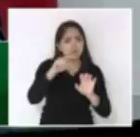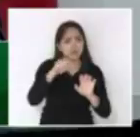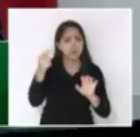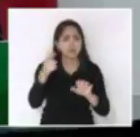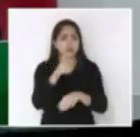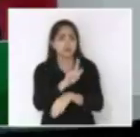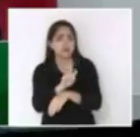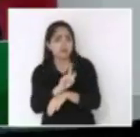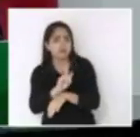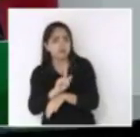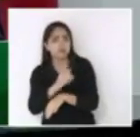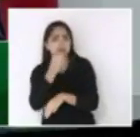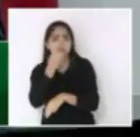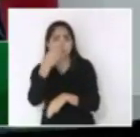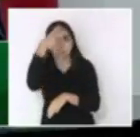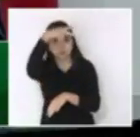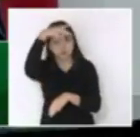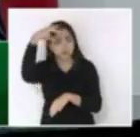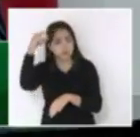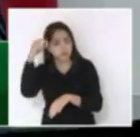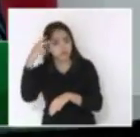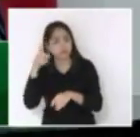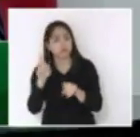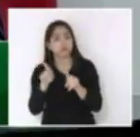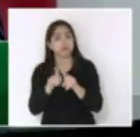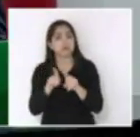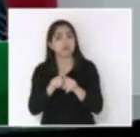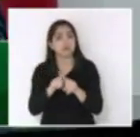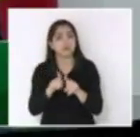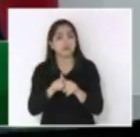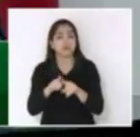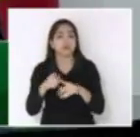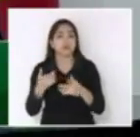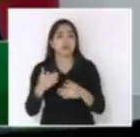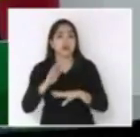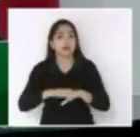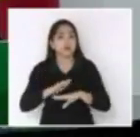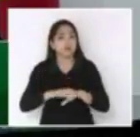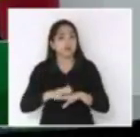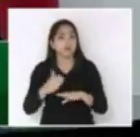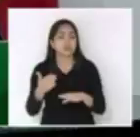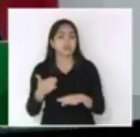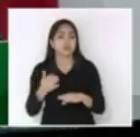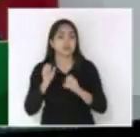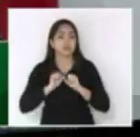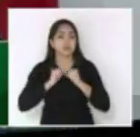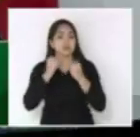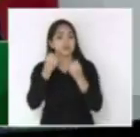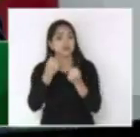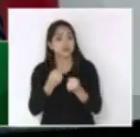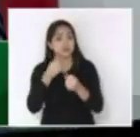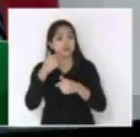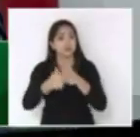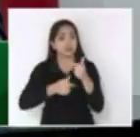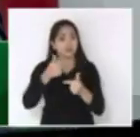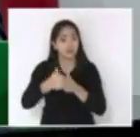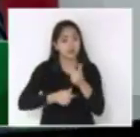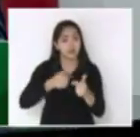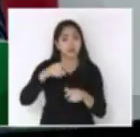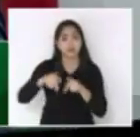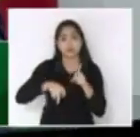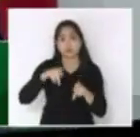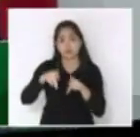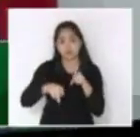bons prefeitos, a atuação aguerrida e trabalhadora do povo